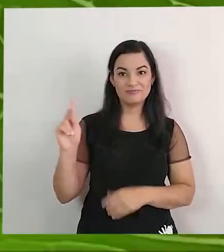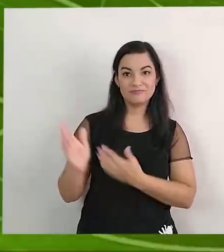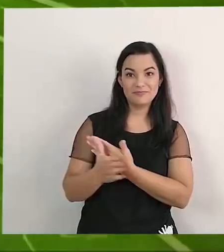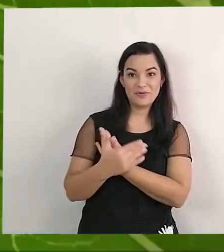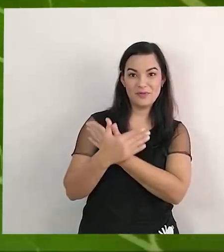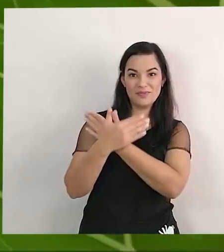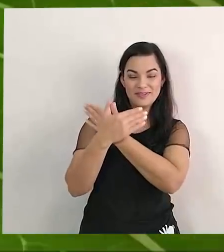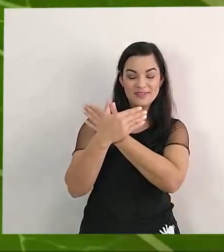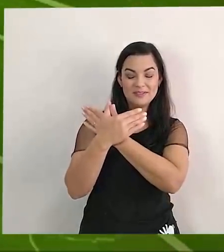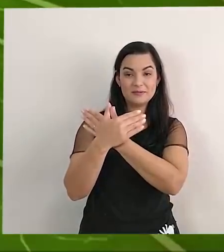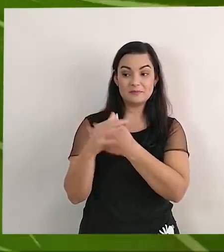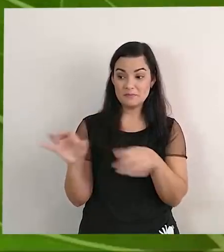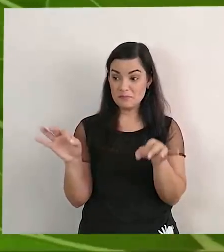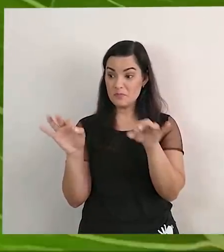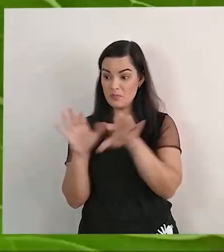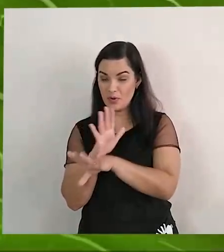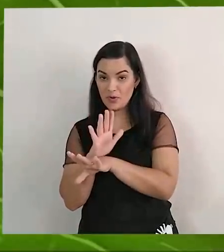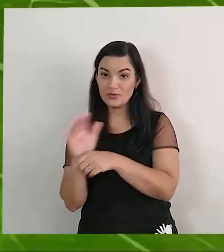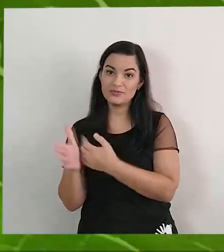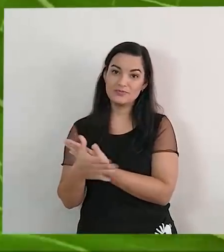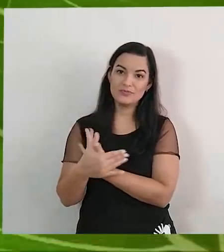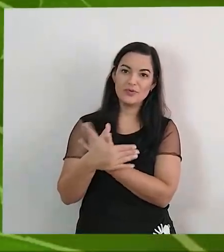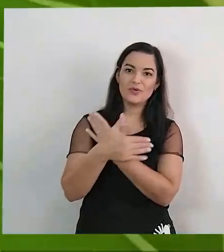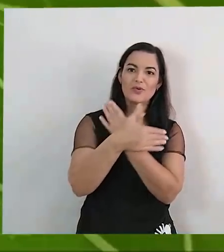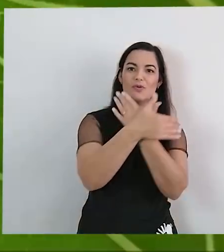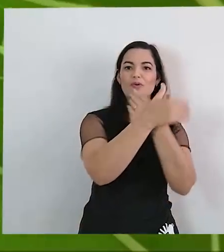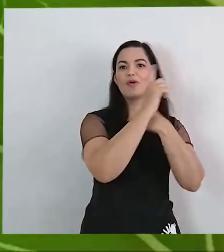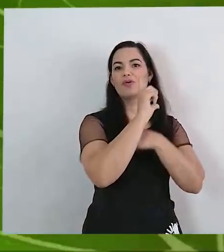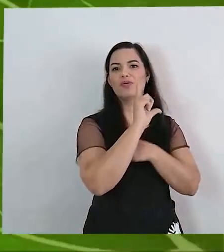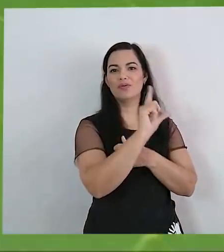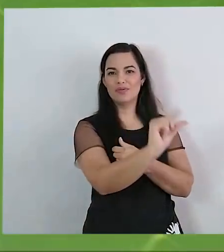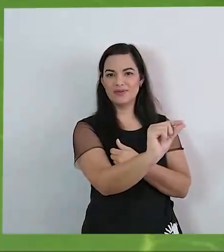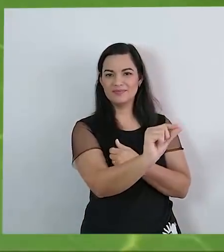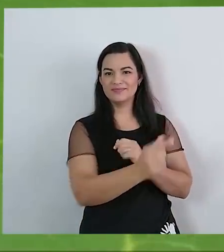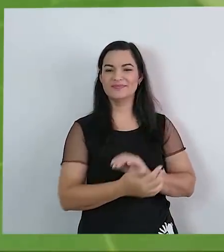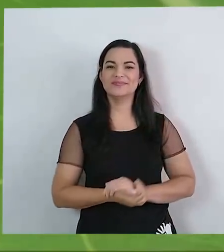Após deixar os ovos, ela vai embora.